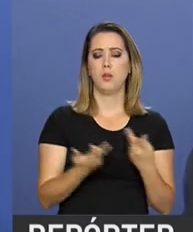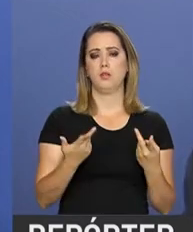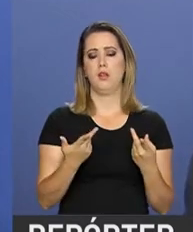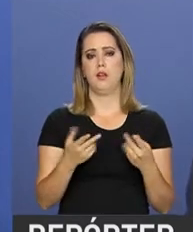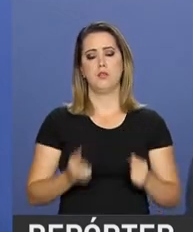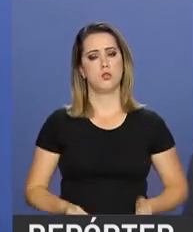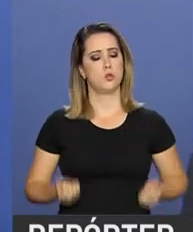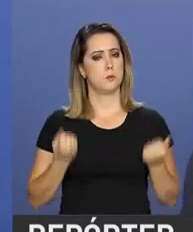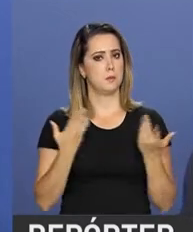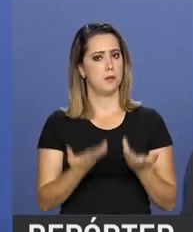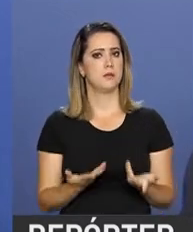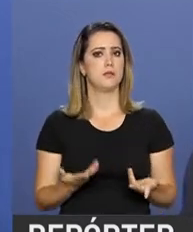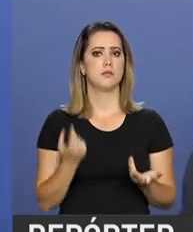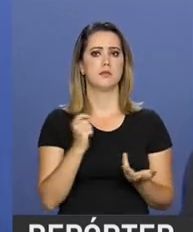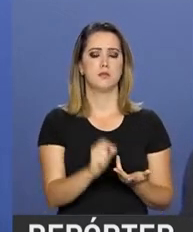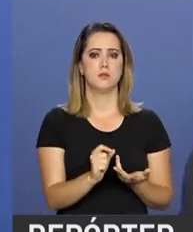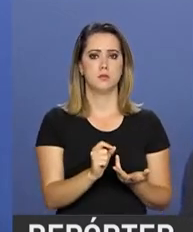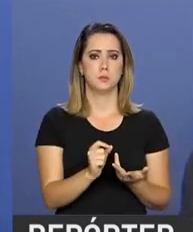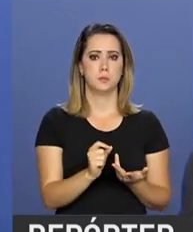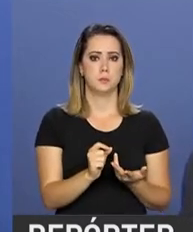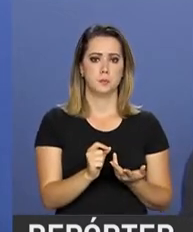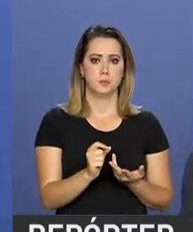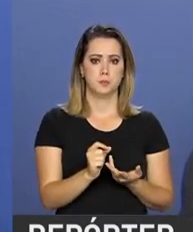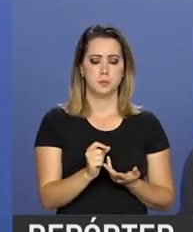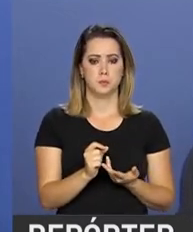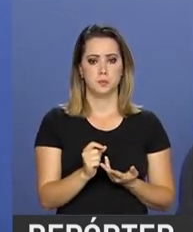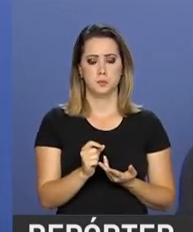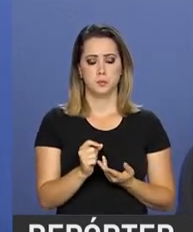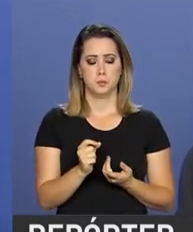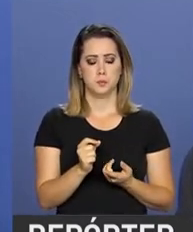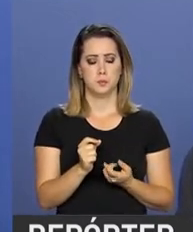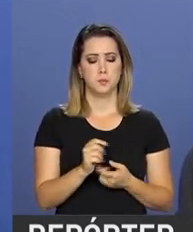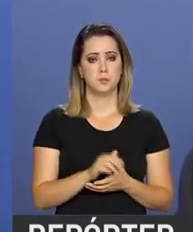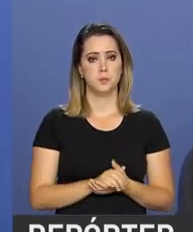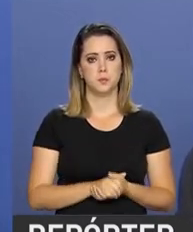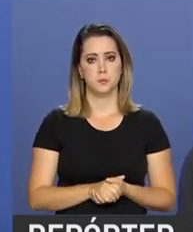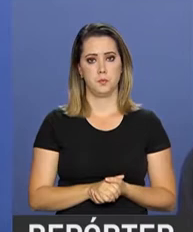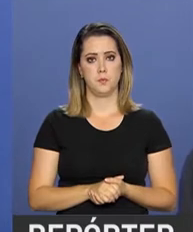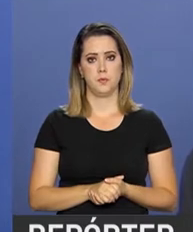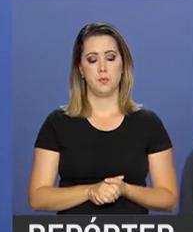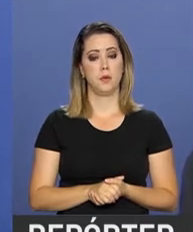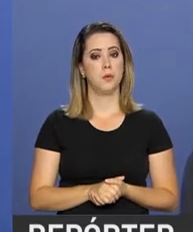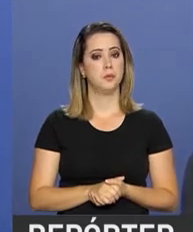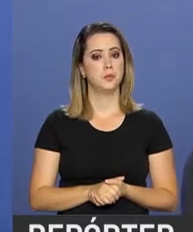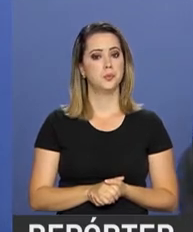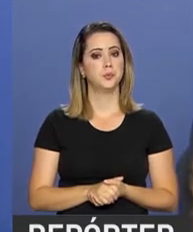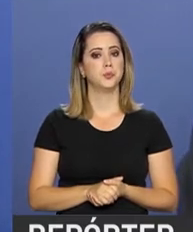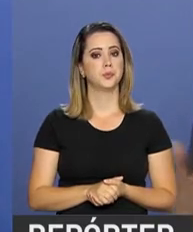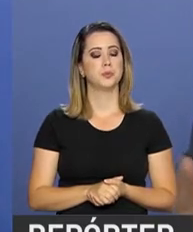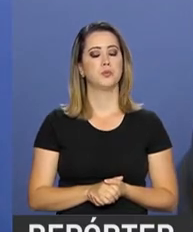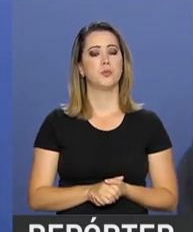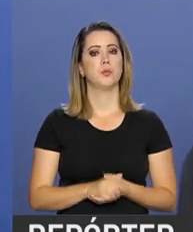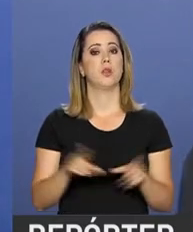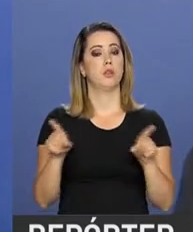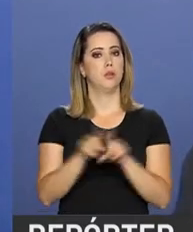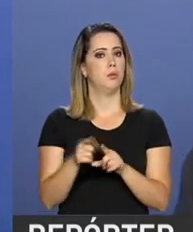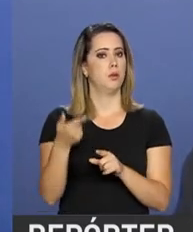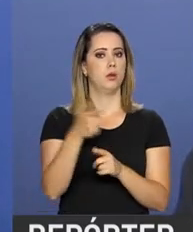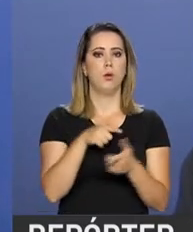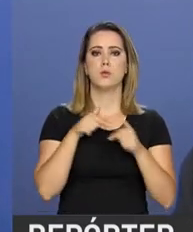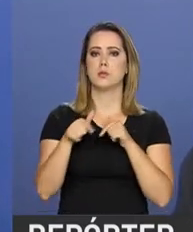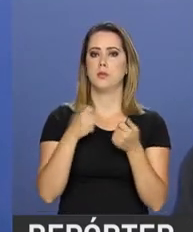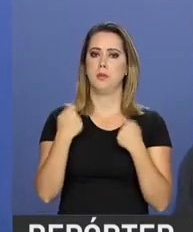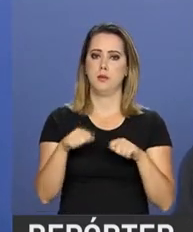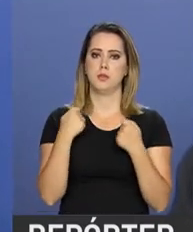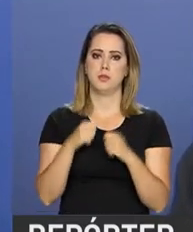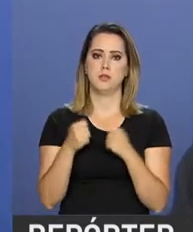de despesa e e talvez outras meninas da